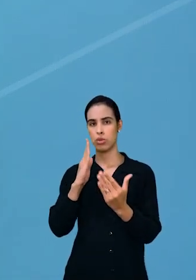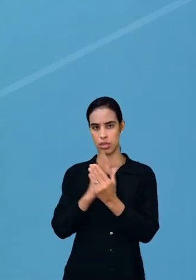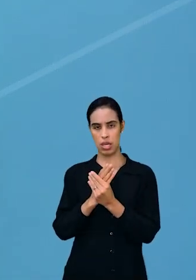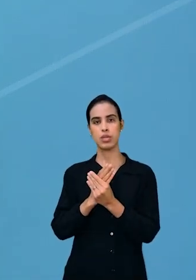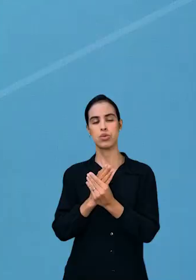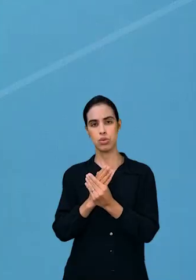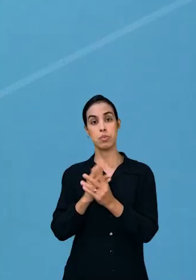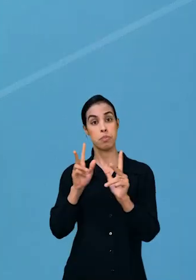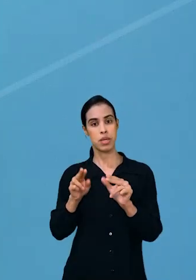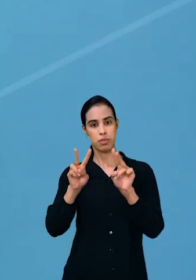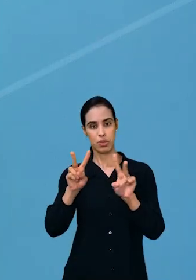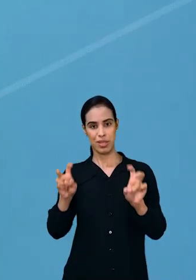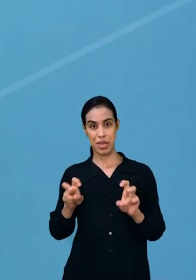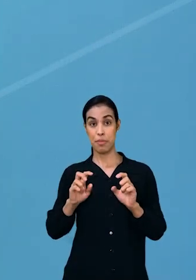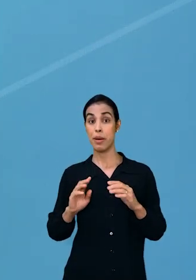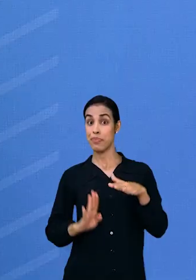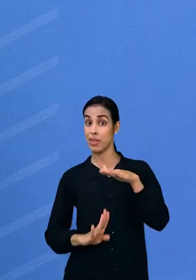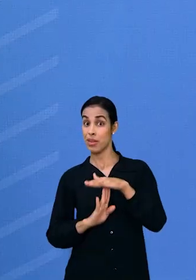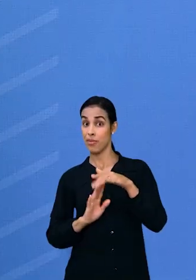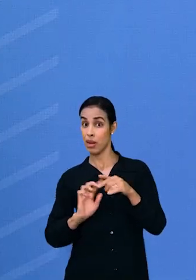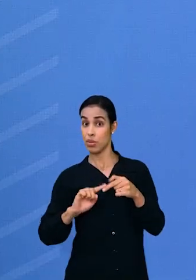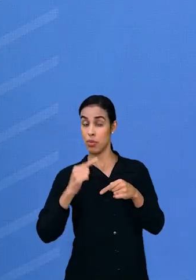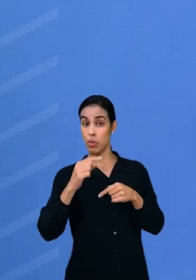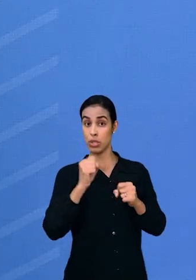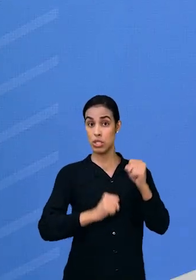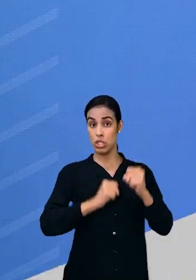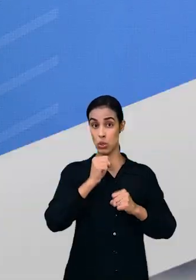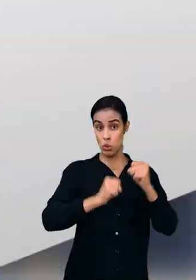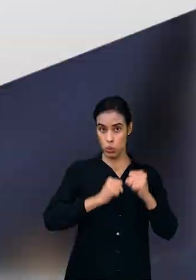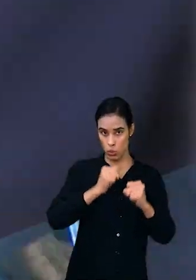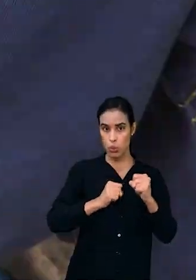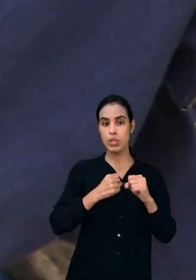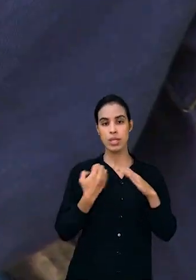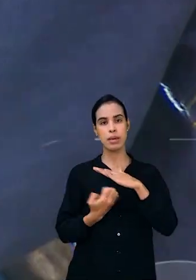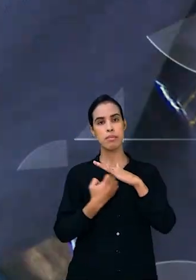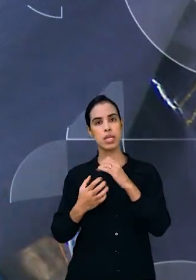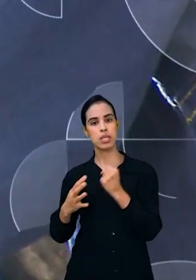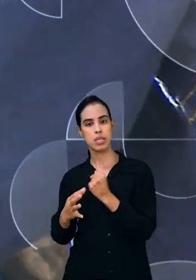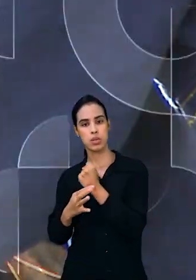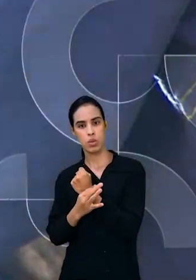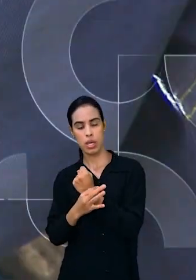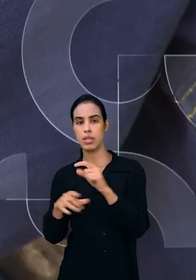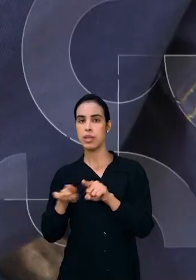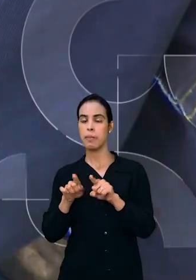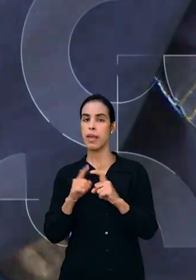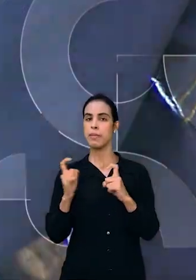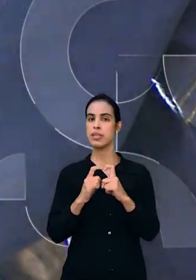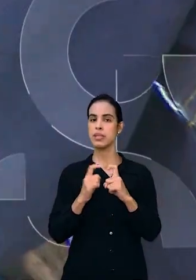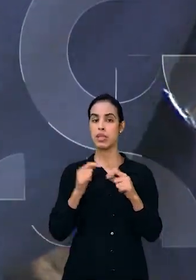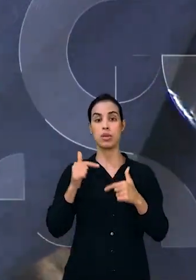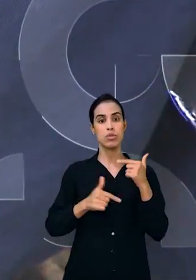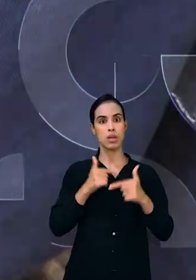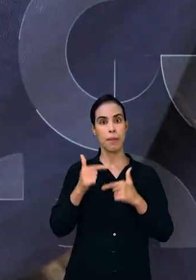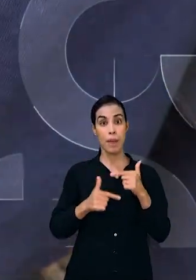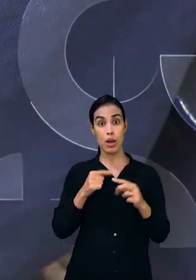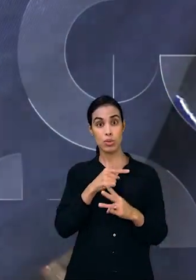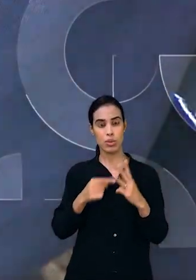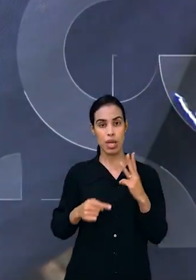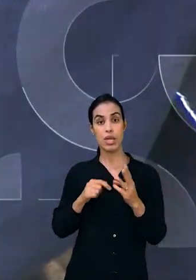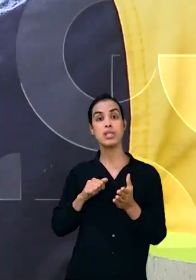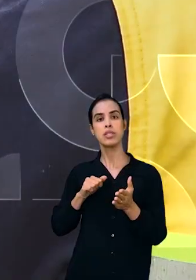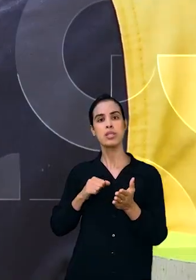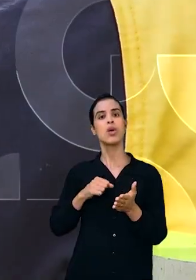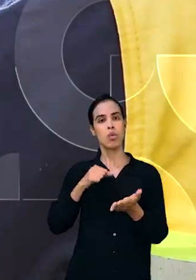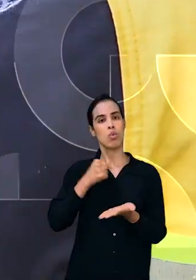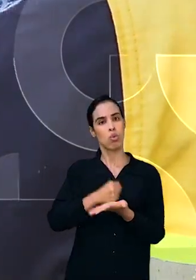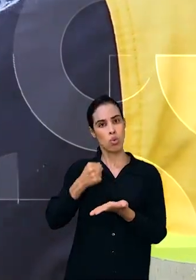aos demais casos sobre o mesmo tema. Depois do intervalo, indústria metalúrgica e empresa de segurança e medicina do trabalho